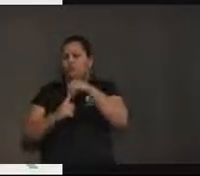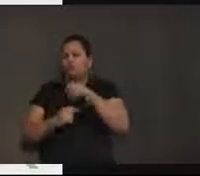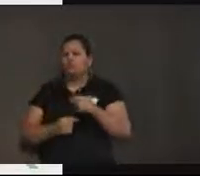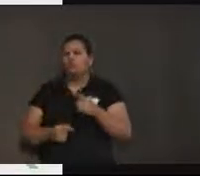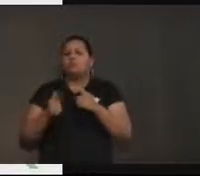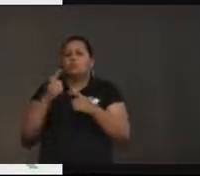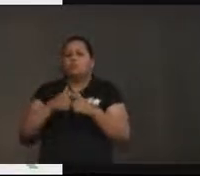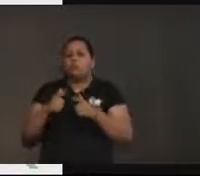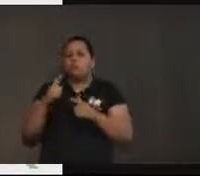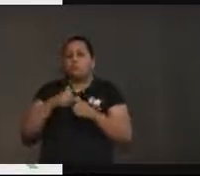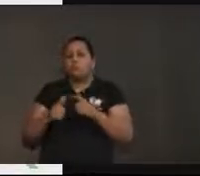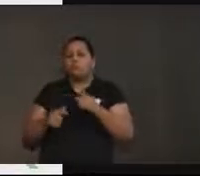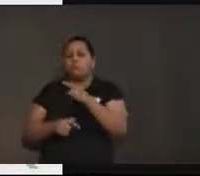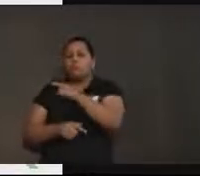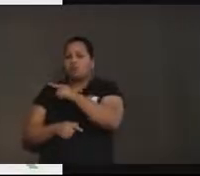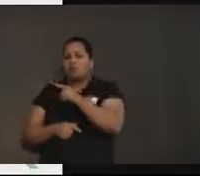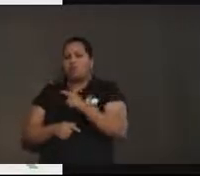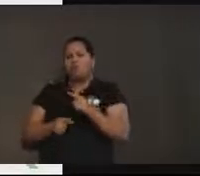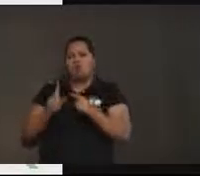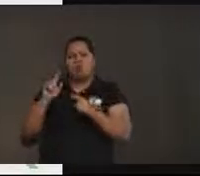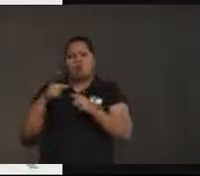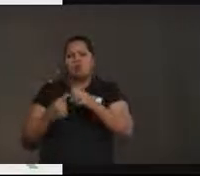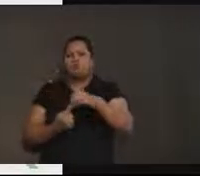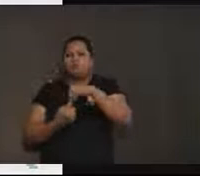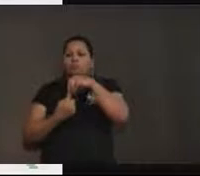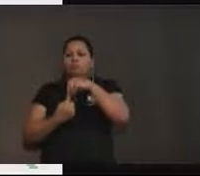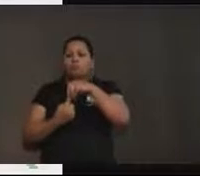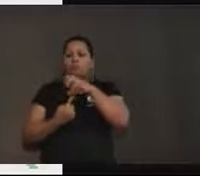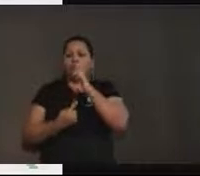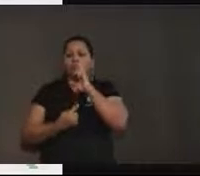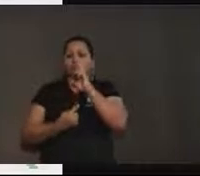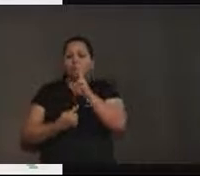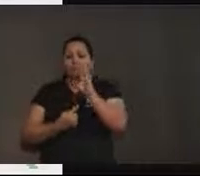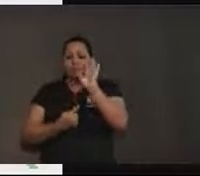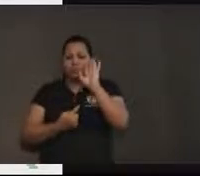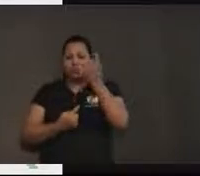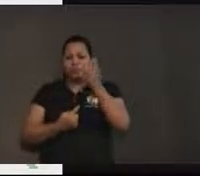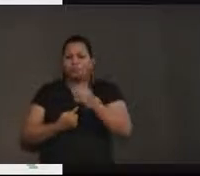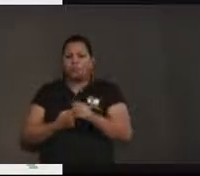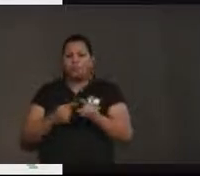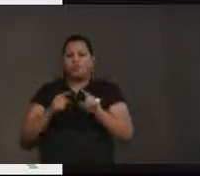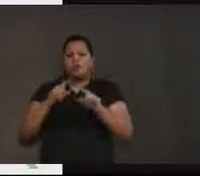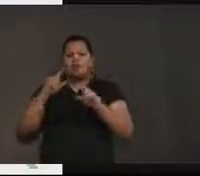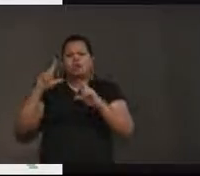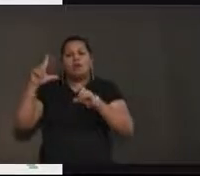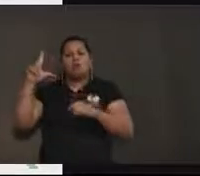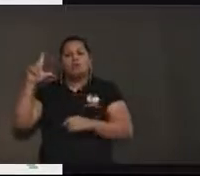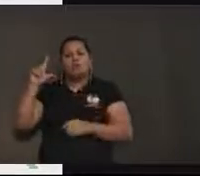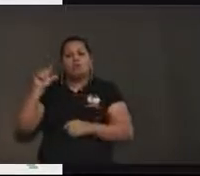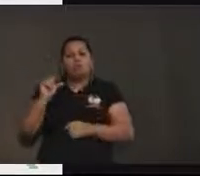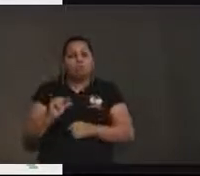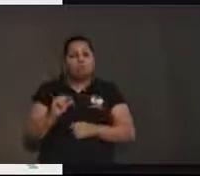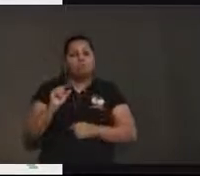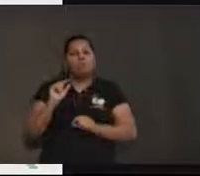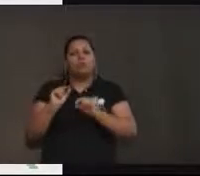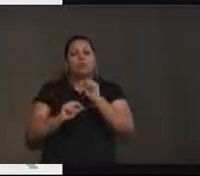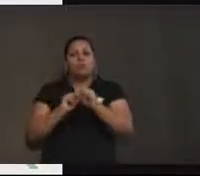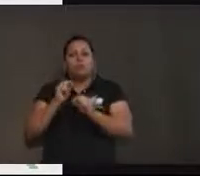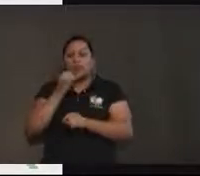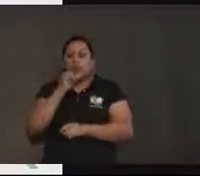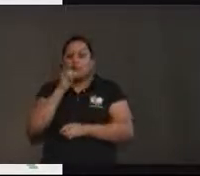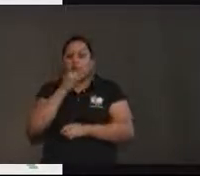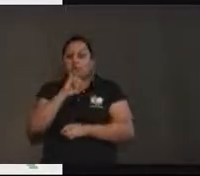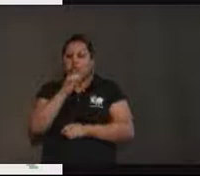cúbico é única a solução a solução de cá exponencialmente é uma solução que a gente chama de energia mínima